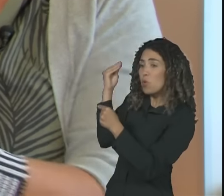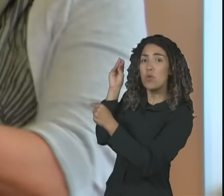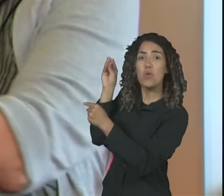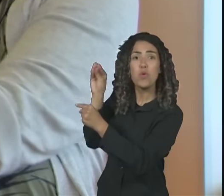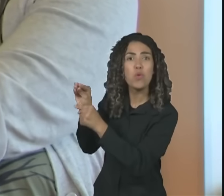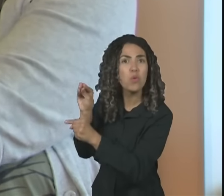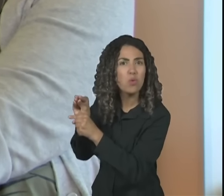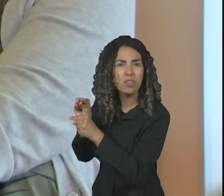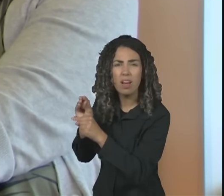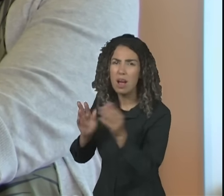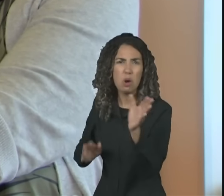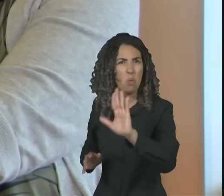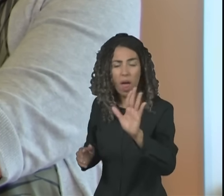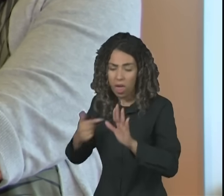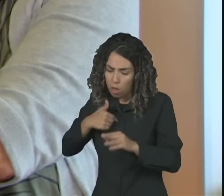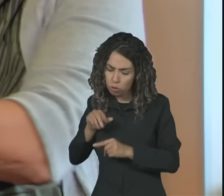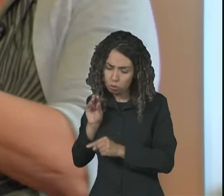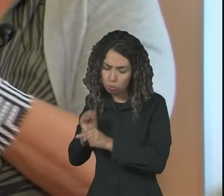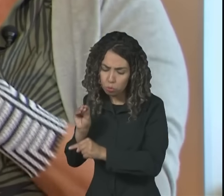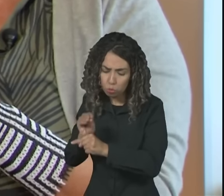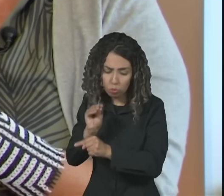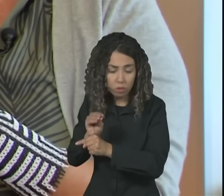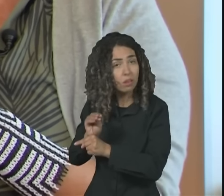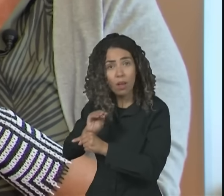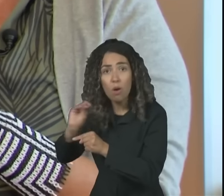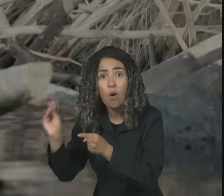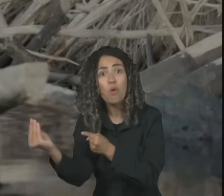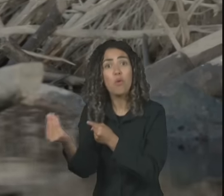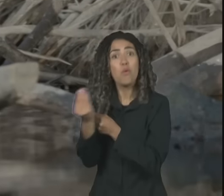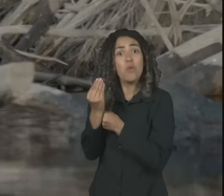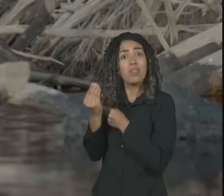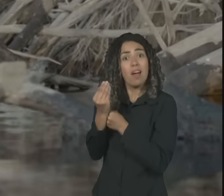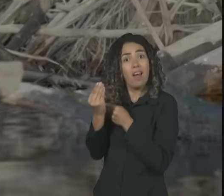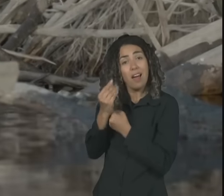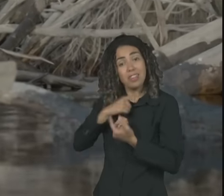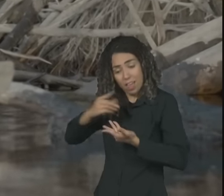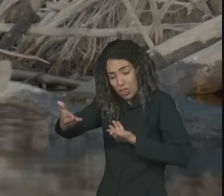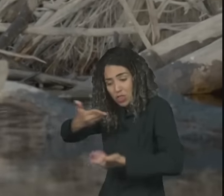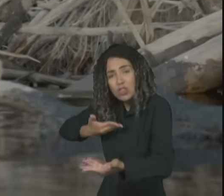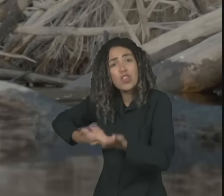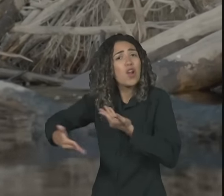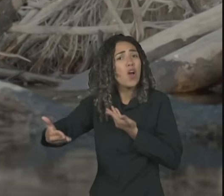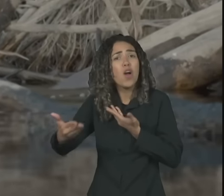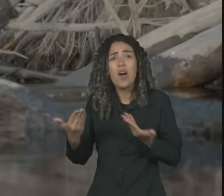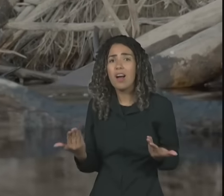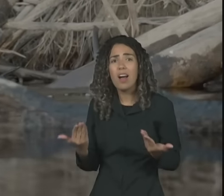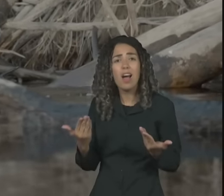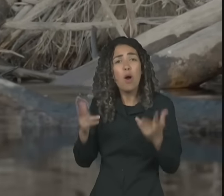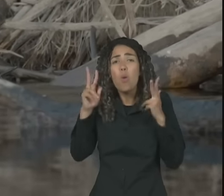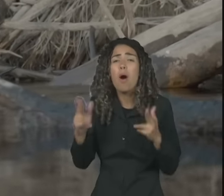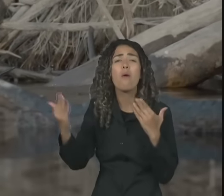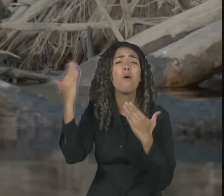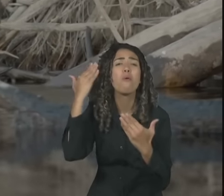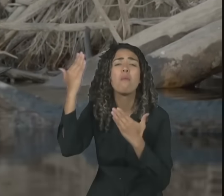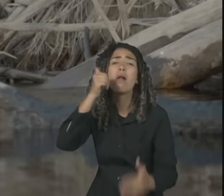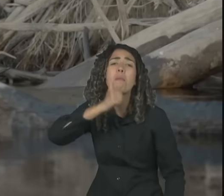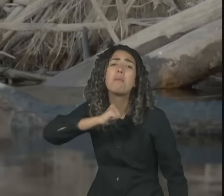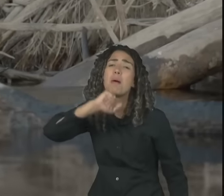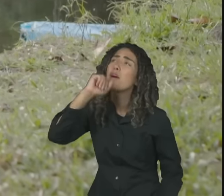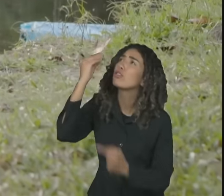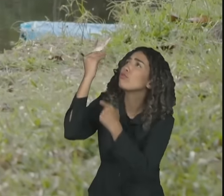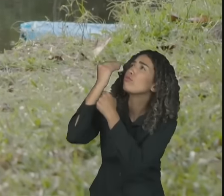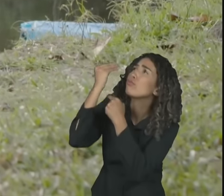não é que você vai cuidar da terra, mas a terra vai cuidar de você. O rio cuida feito uma mãe, né? A terra cuida feito uma